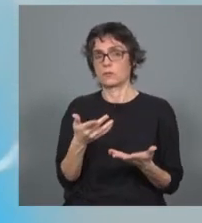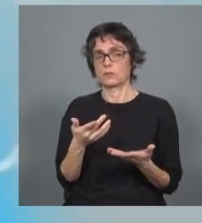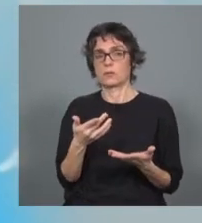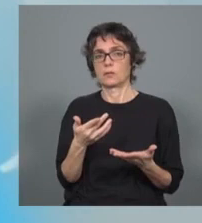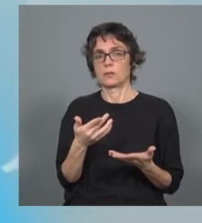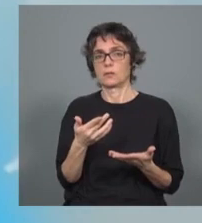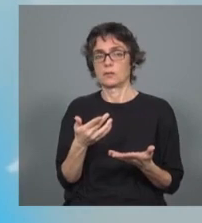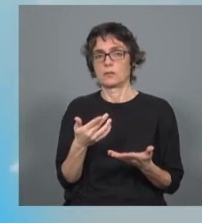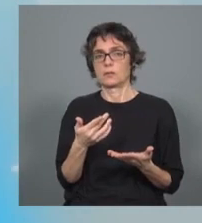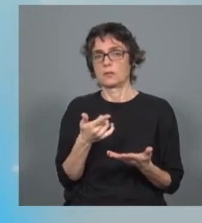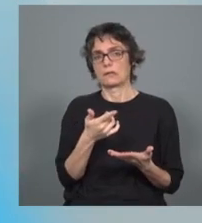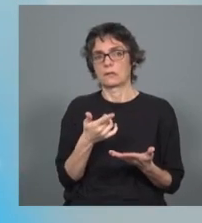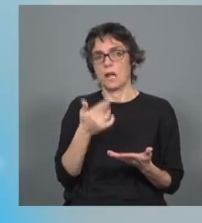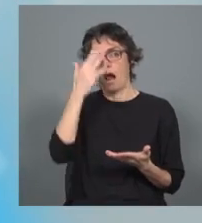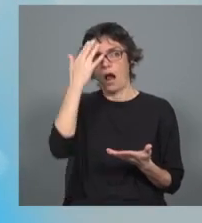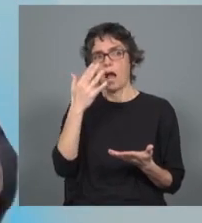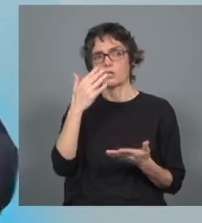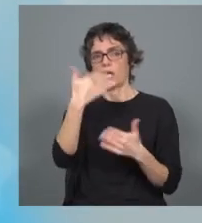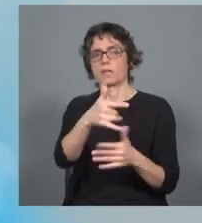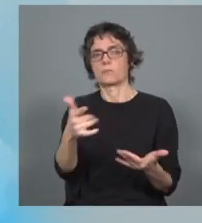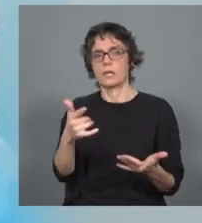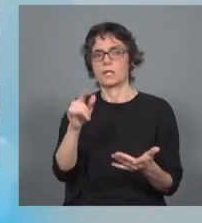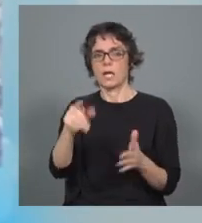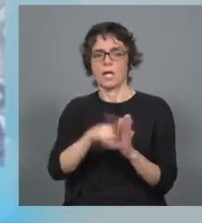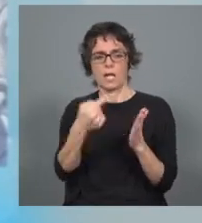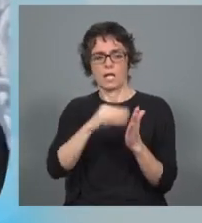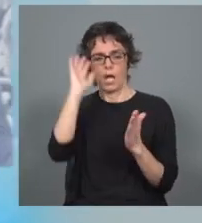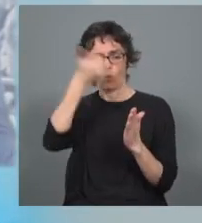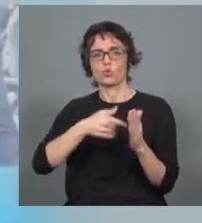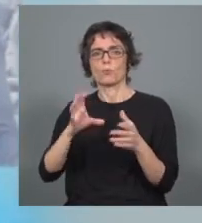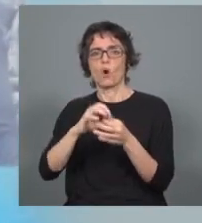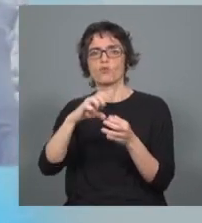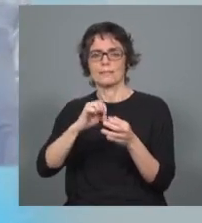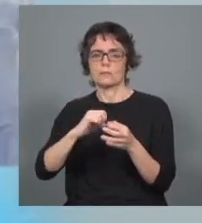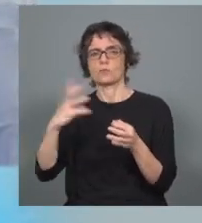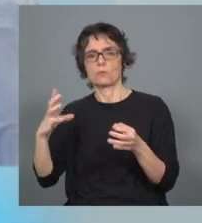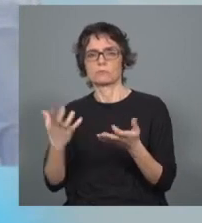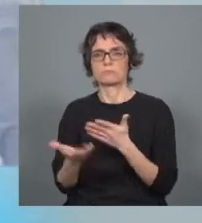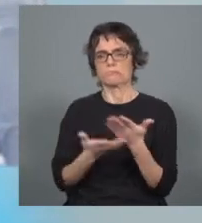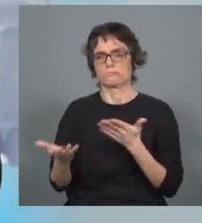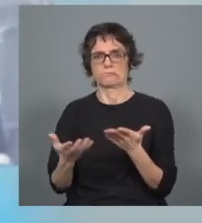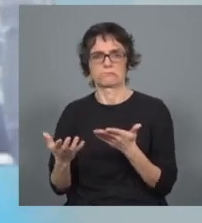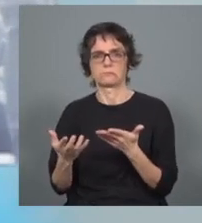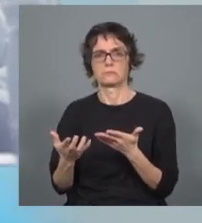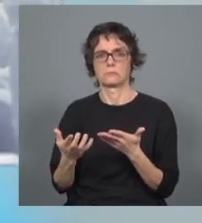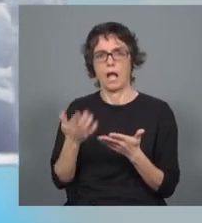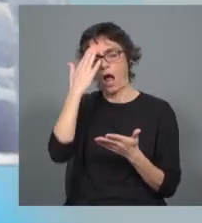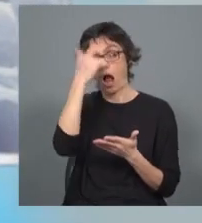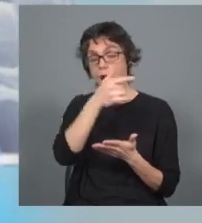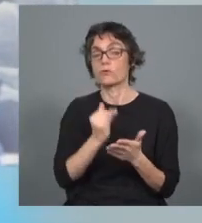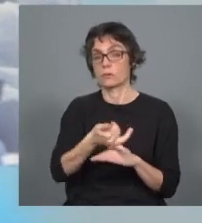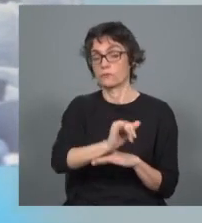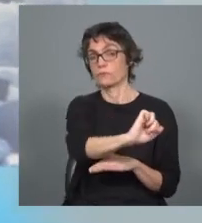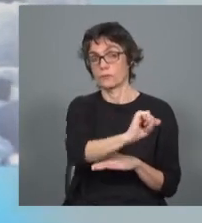questão de constitucionalidade ou inconstitucionalidade. Portanto, assumirá, penso eu, espero eu, que a sua